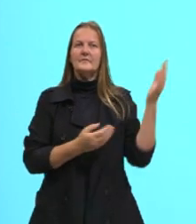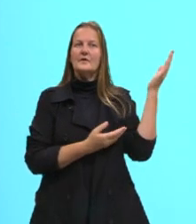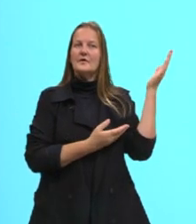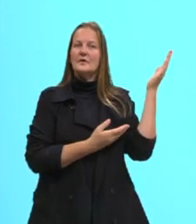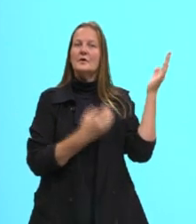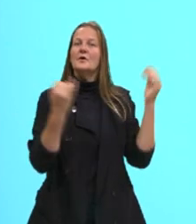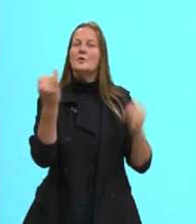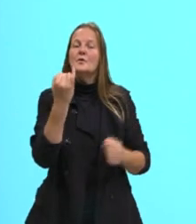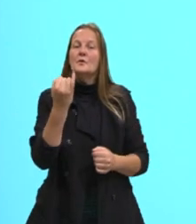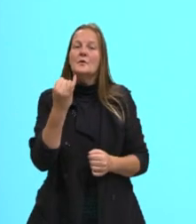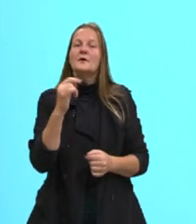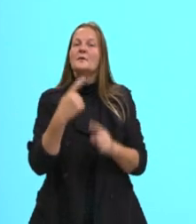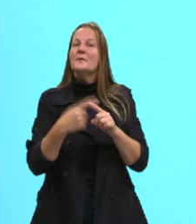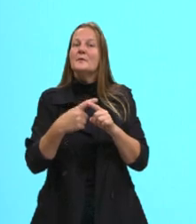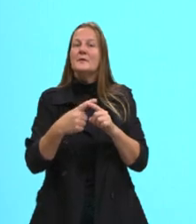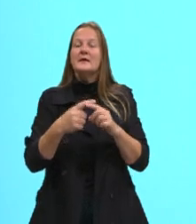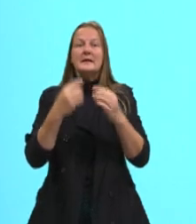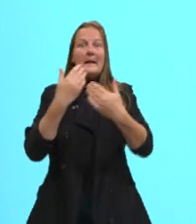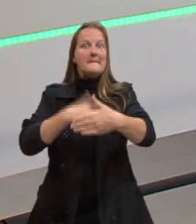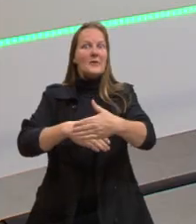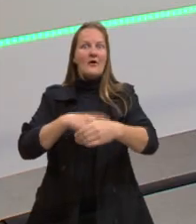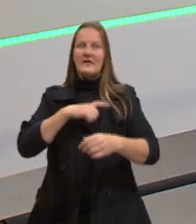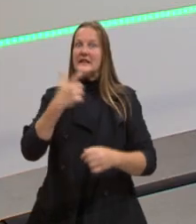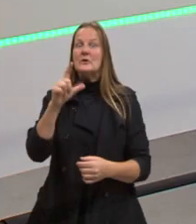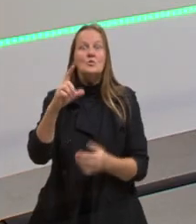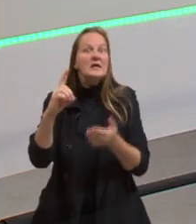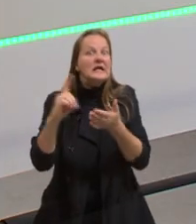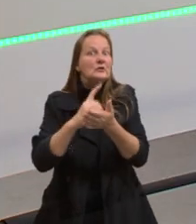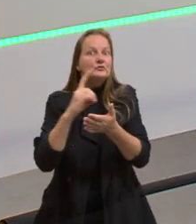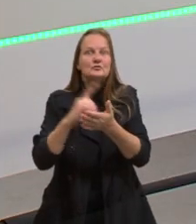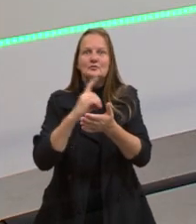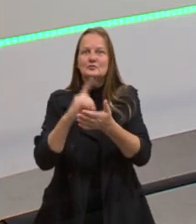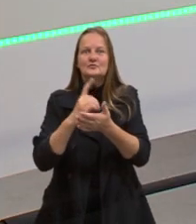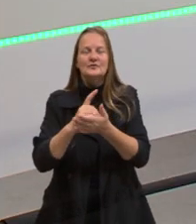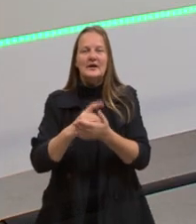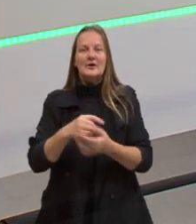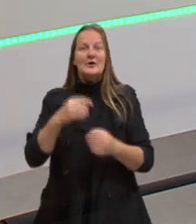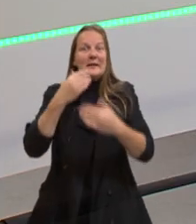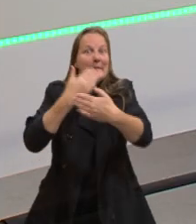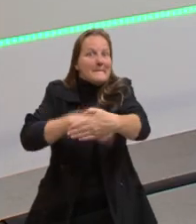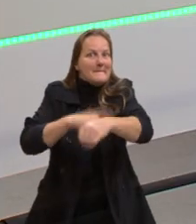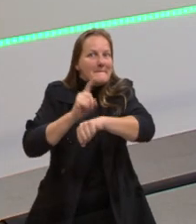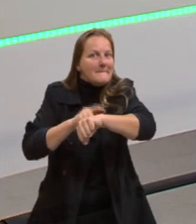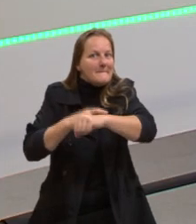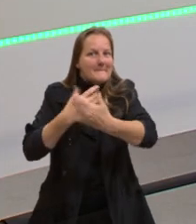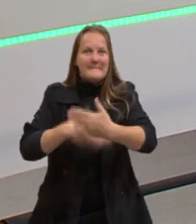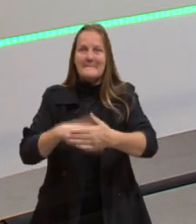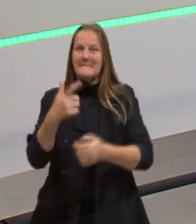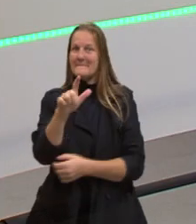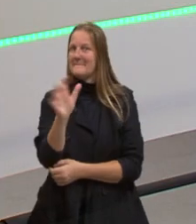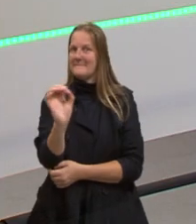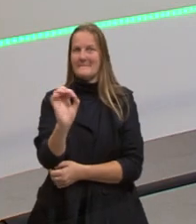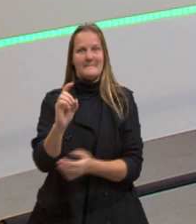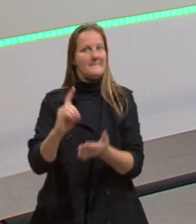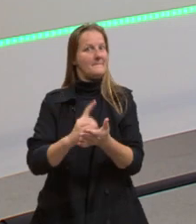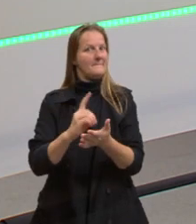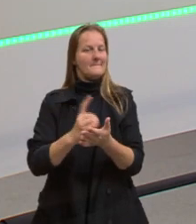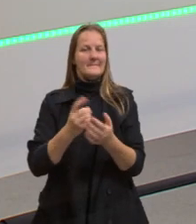importante na prova eu não vou ter um dicionário e eu também não vou ter como